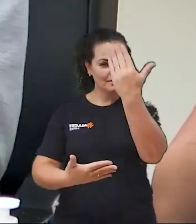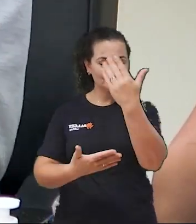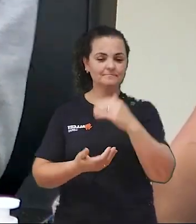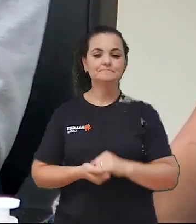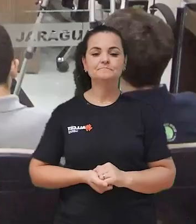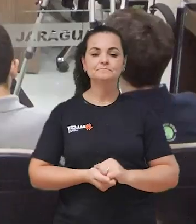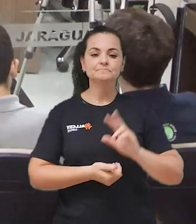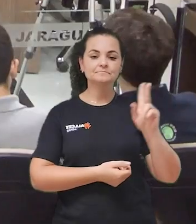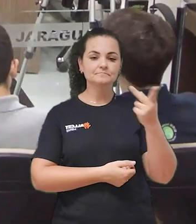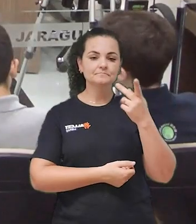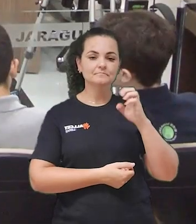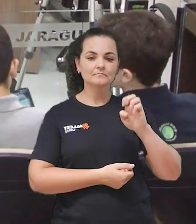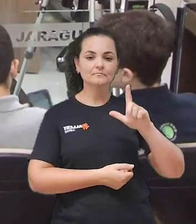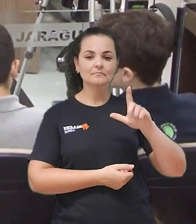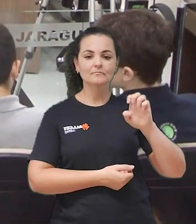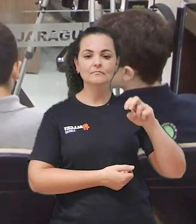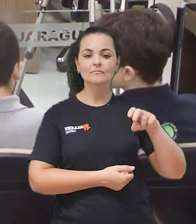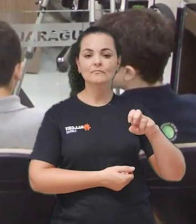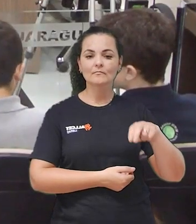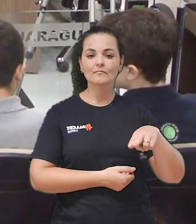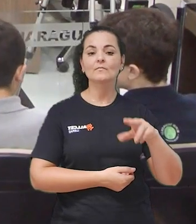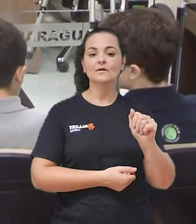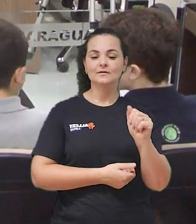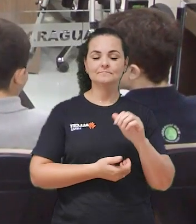muito obrigada